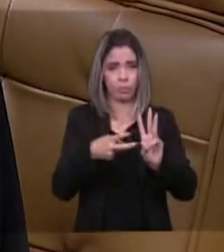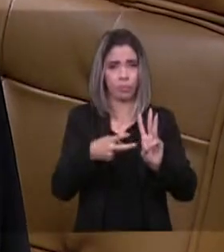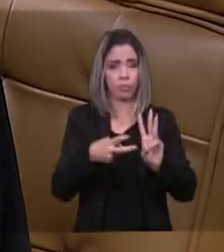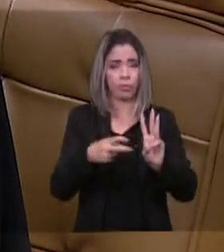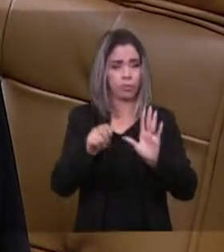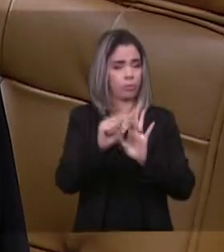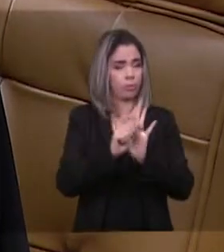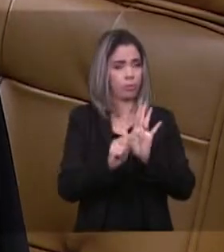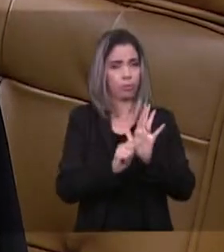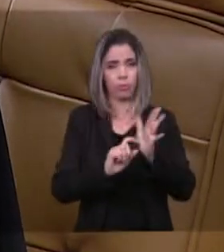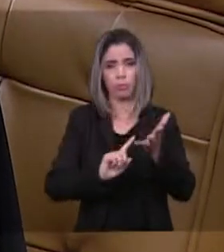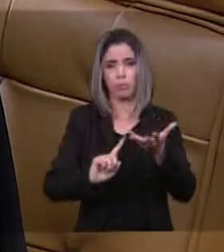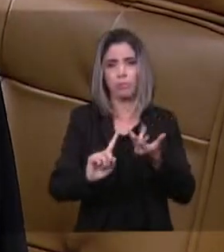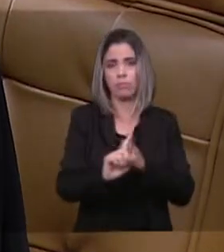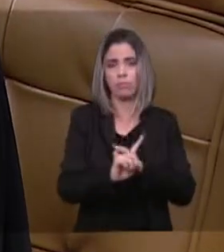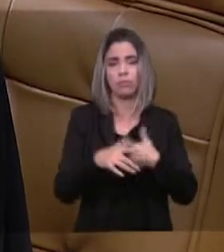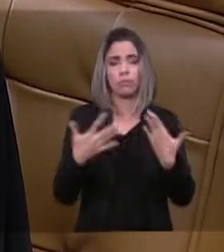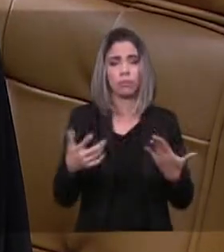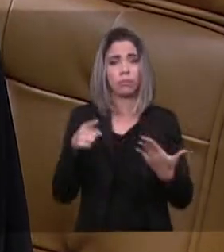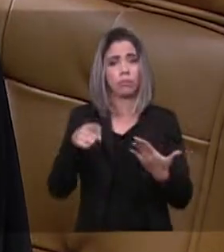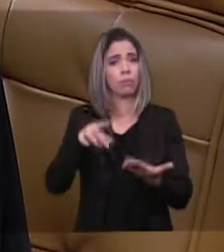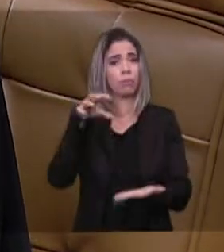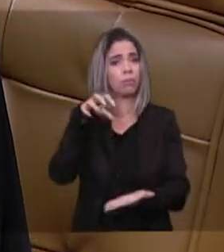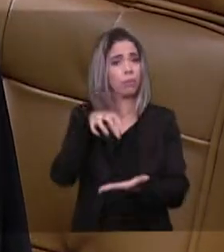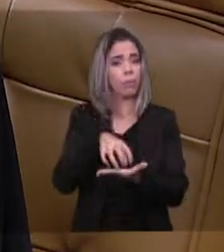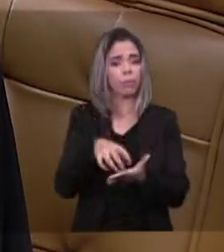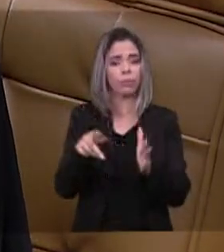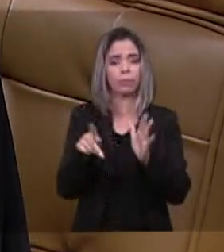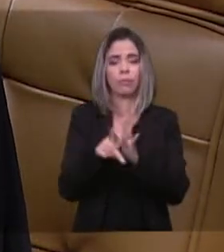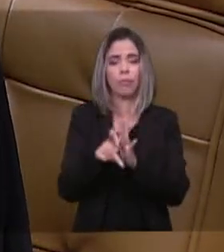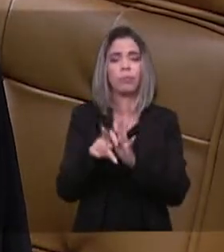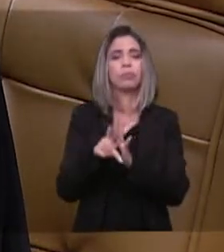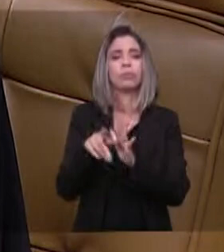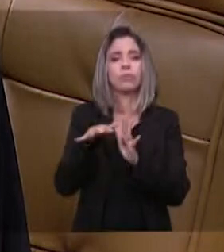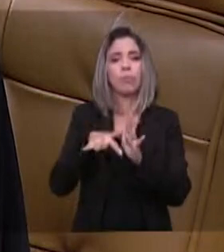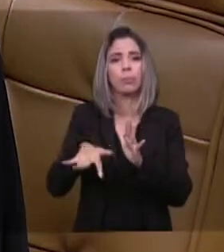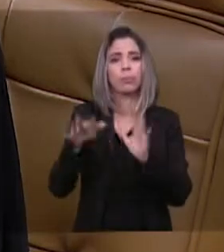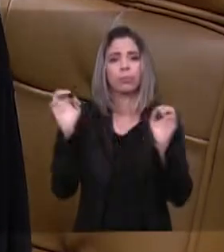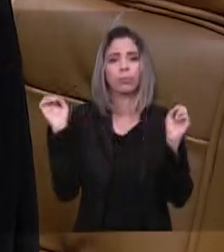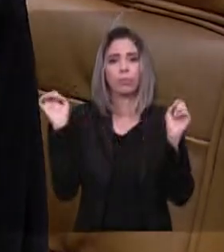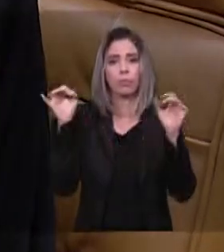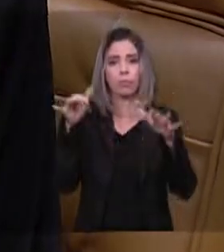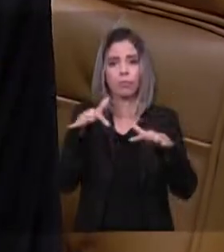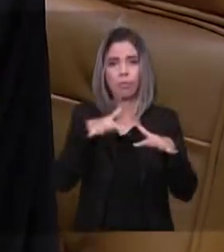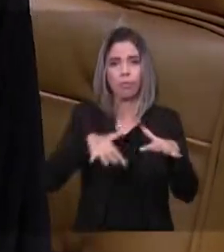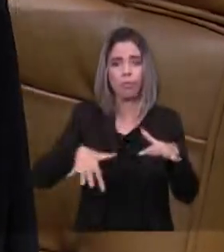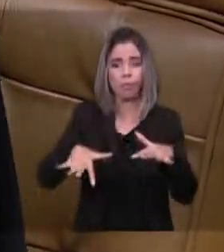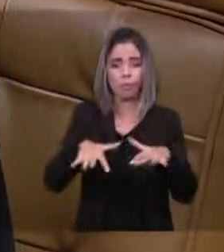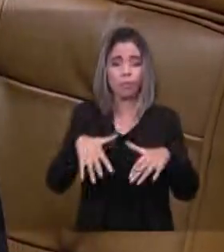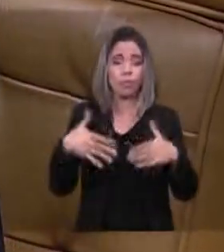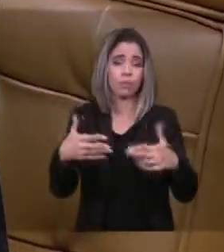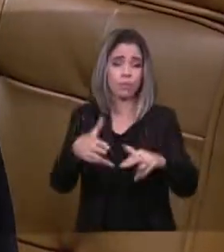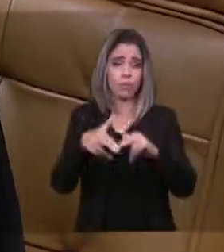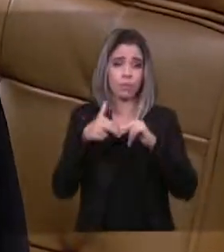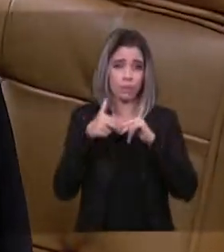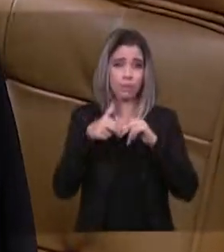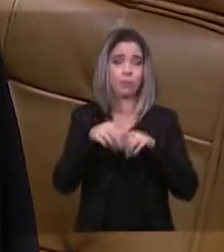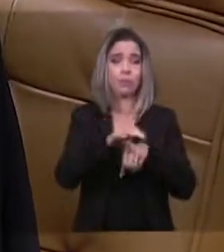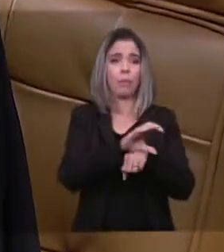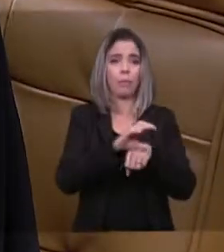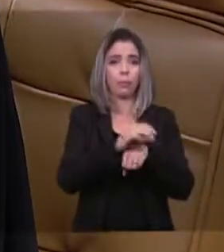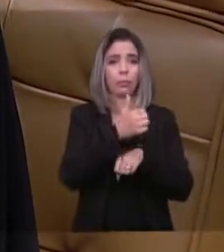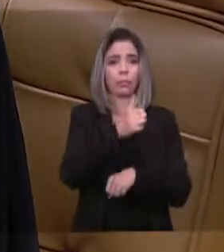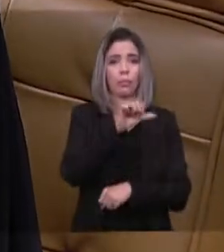esbulho possessório foi elemento central do processo de ocupação do território nacional. Nesse contexto, a Constituição Federal